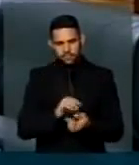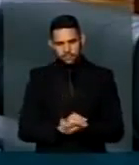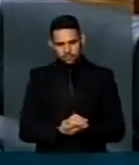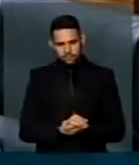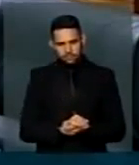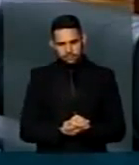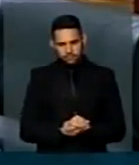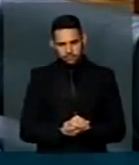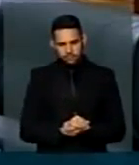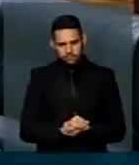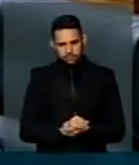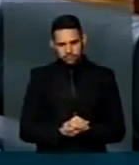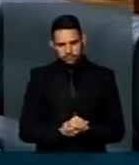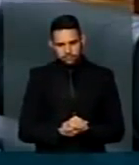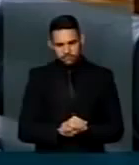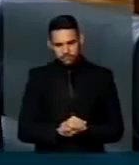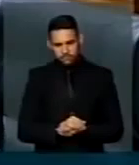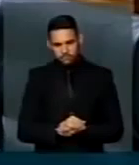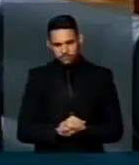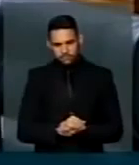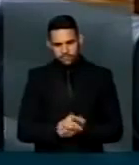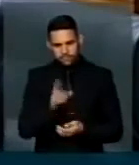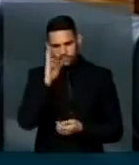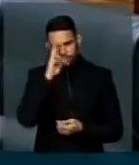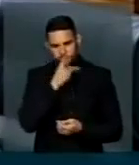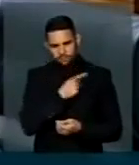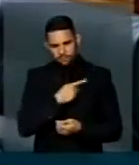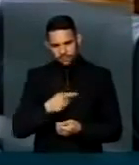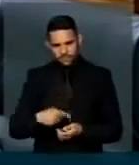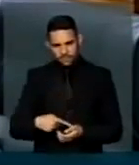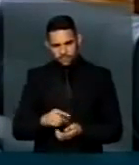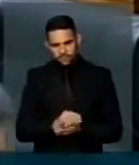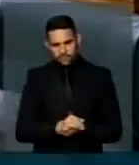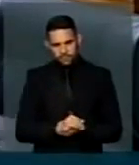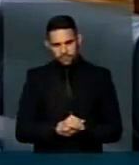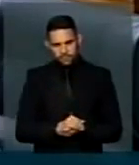convicção. Senhor presidente, eu quero